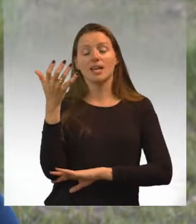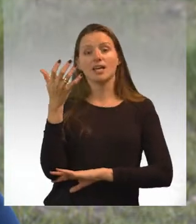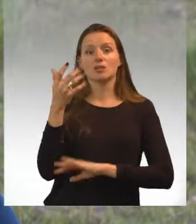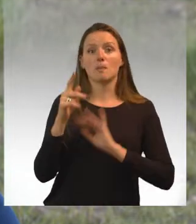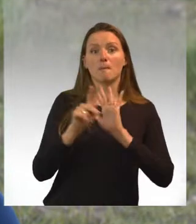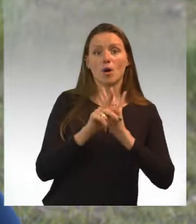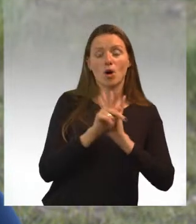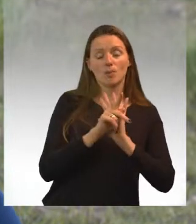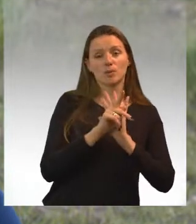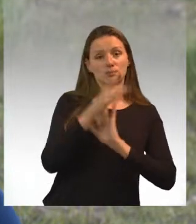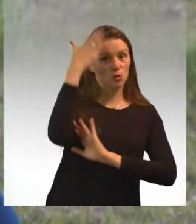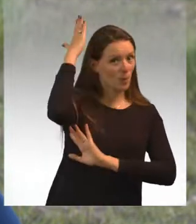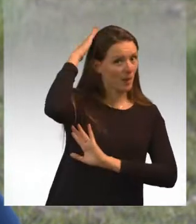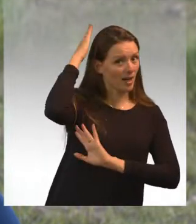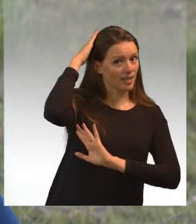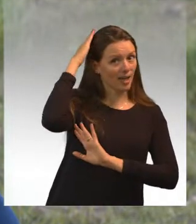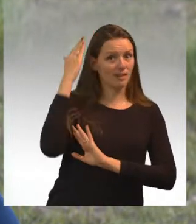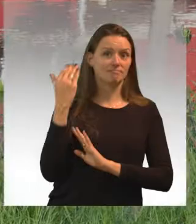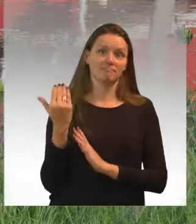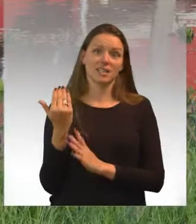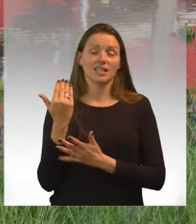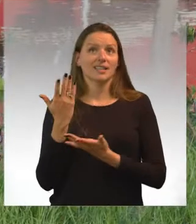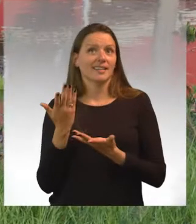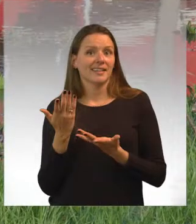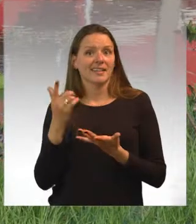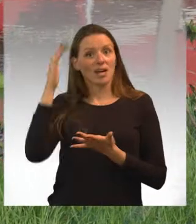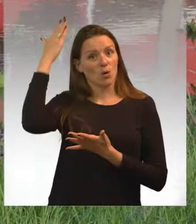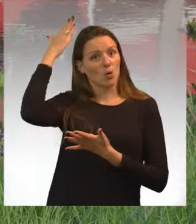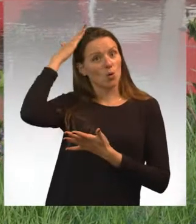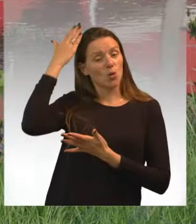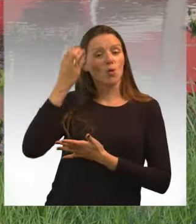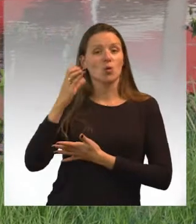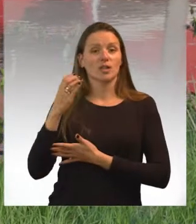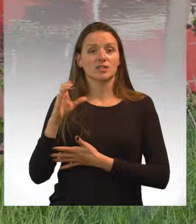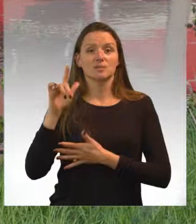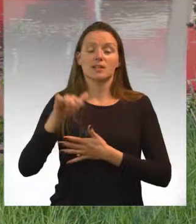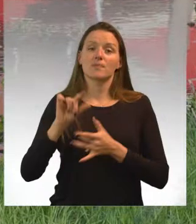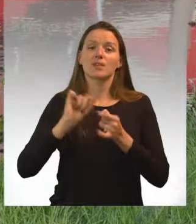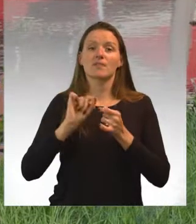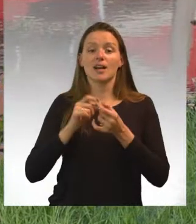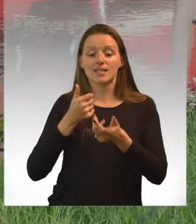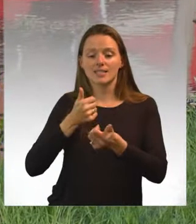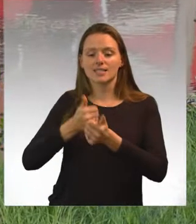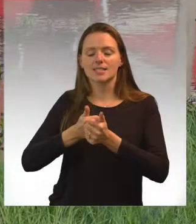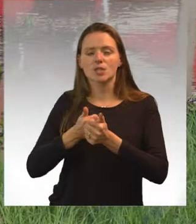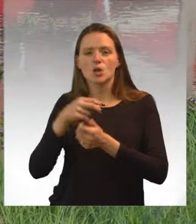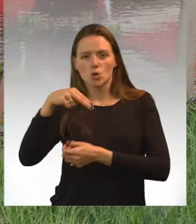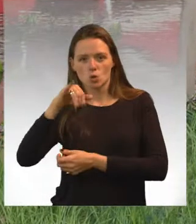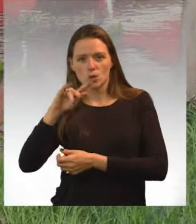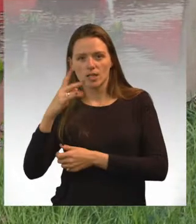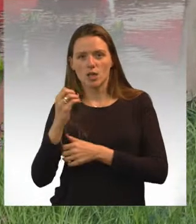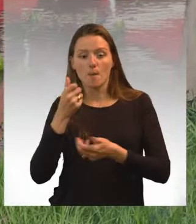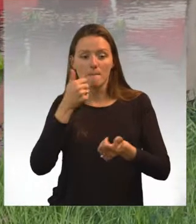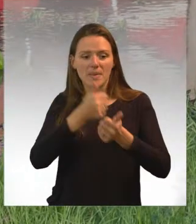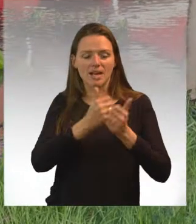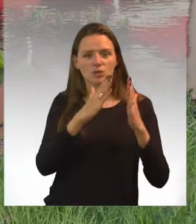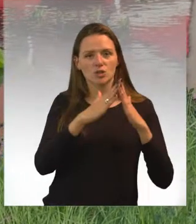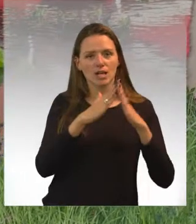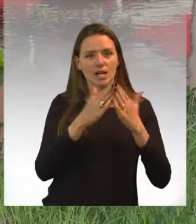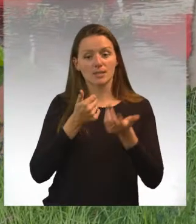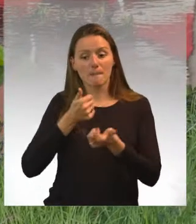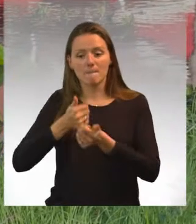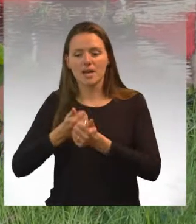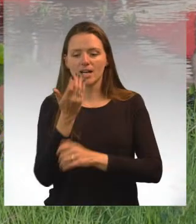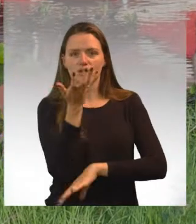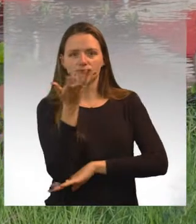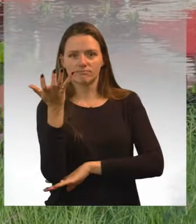araucária. Então, ela faz o ninho na araucária, perto das residências, ela já devia fazer,